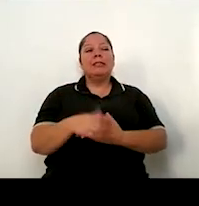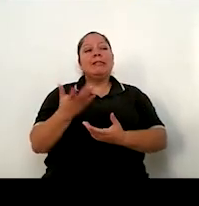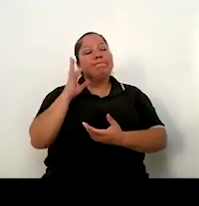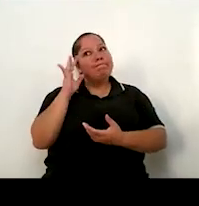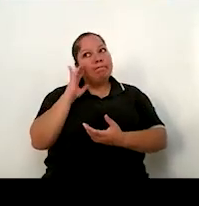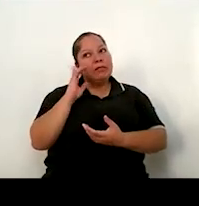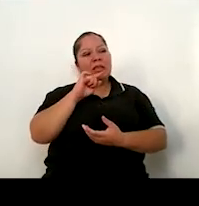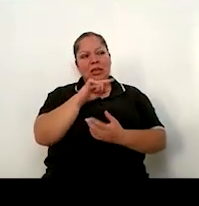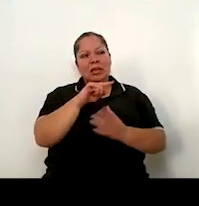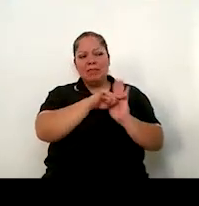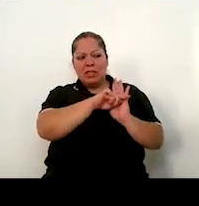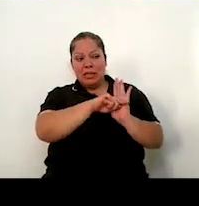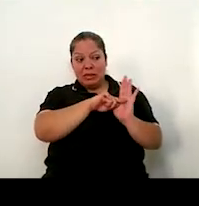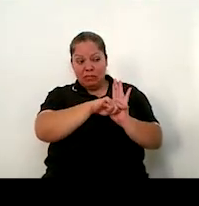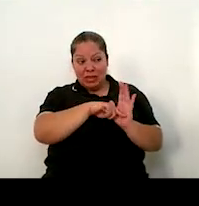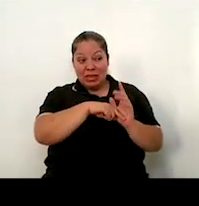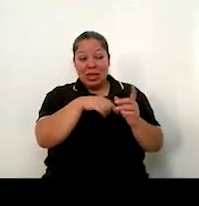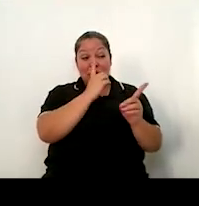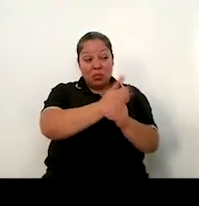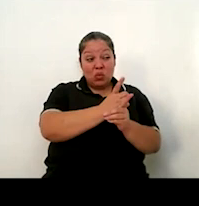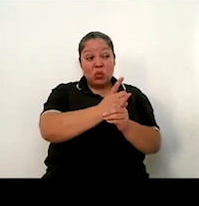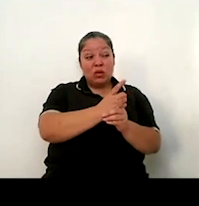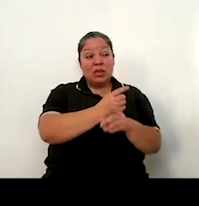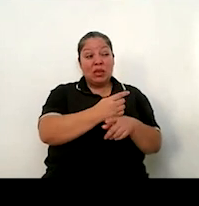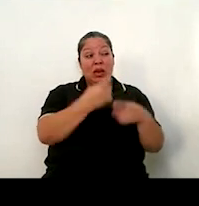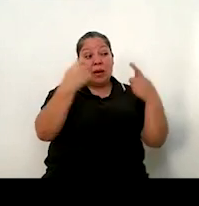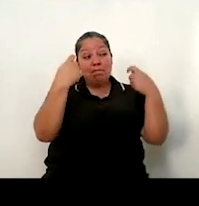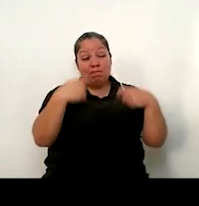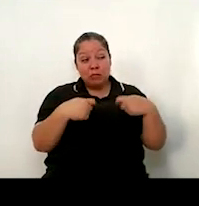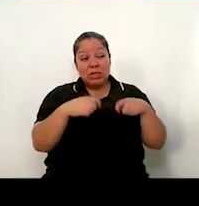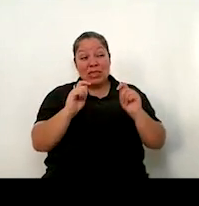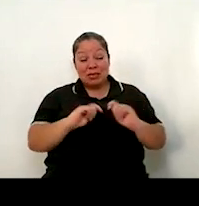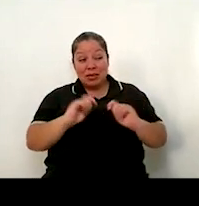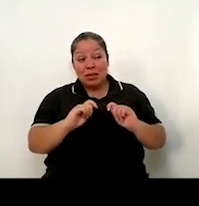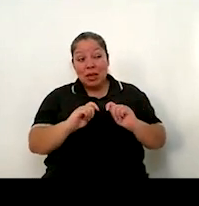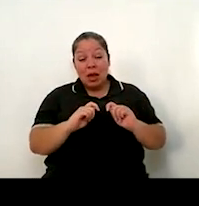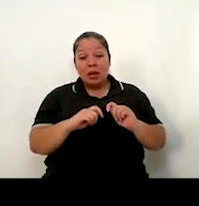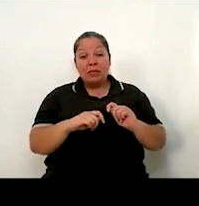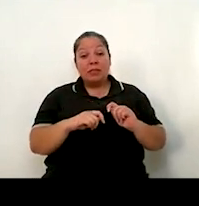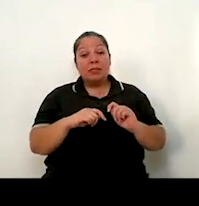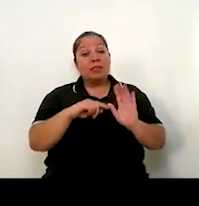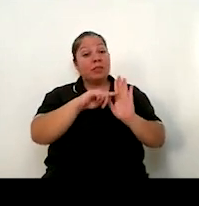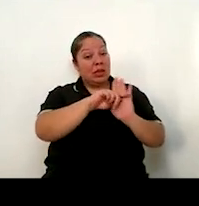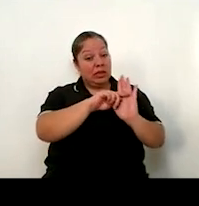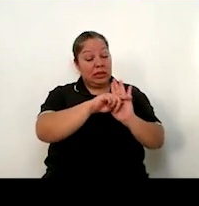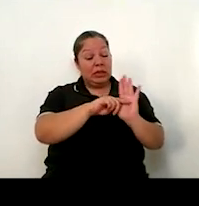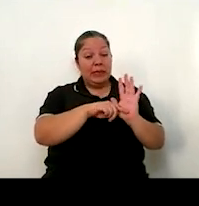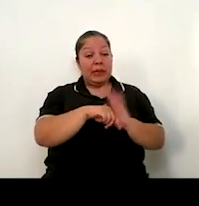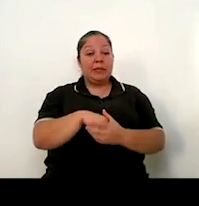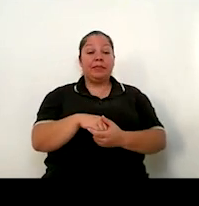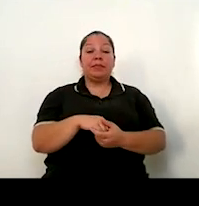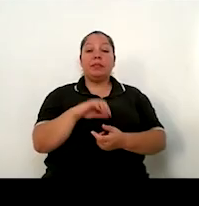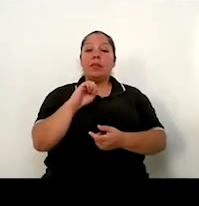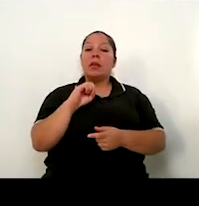exame de rastreio, porque às vezes o risco vai ser maior do que ele não fazer o rastreio. Mas, mas se for um paciente que é